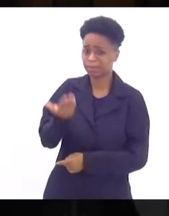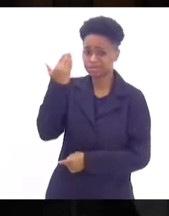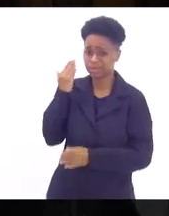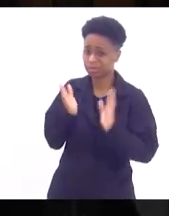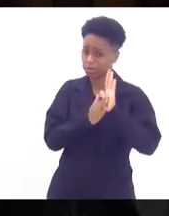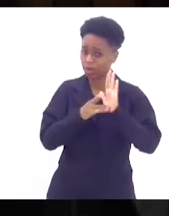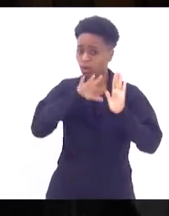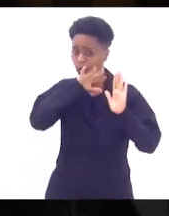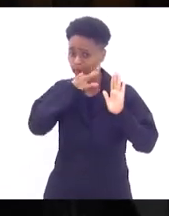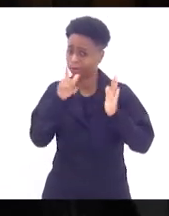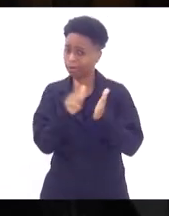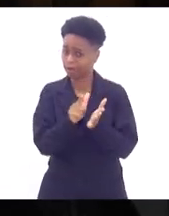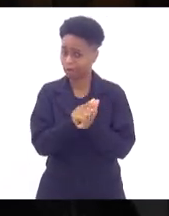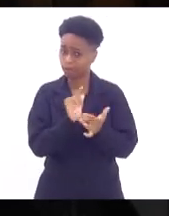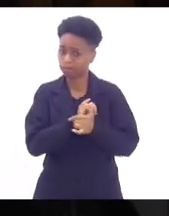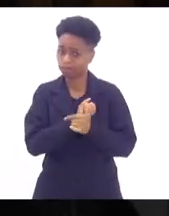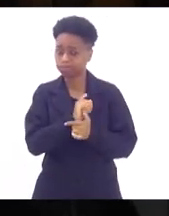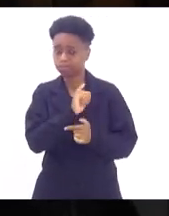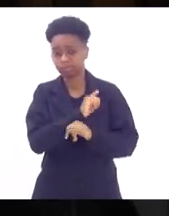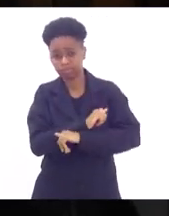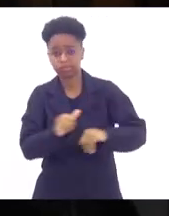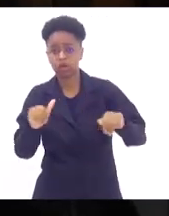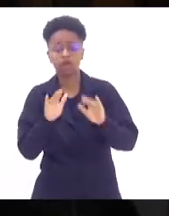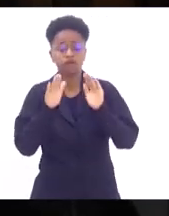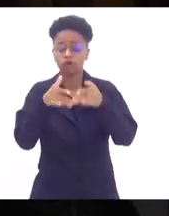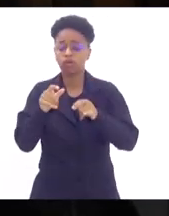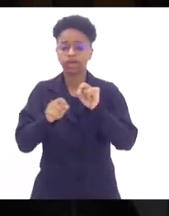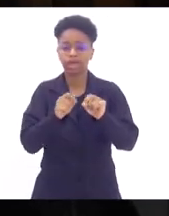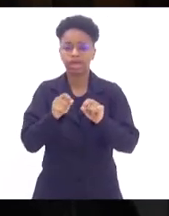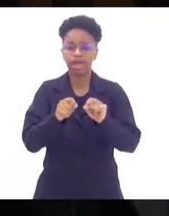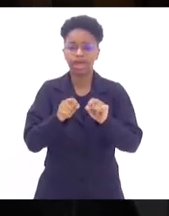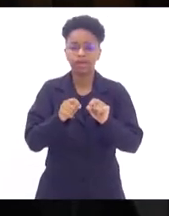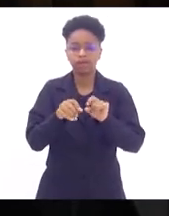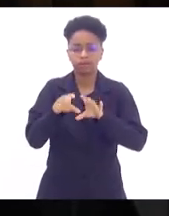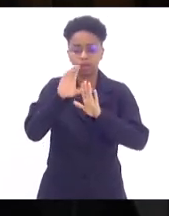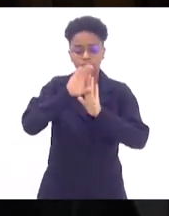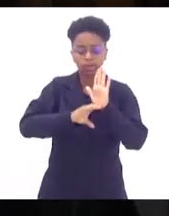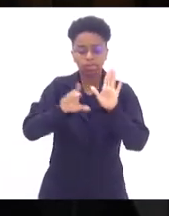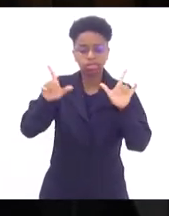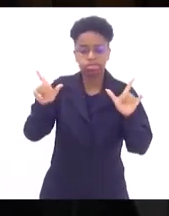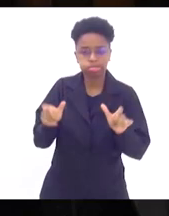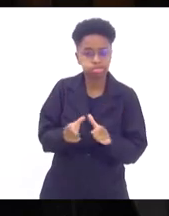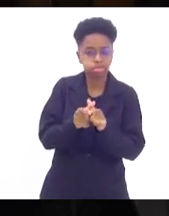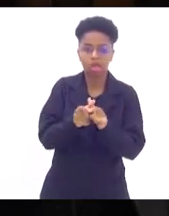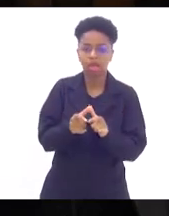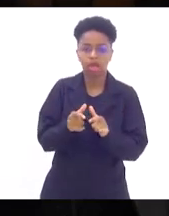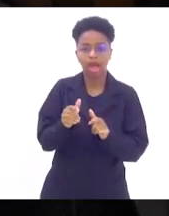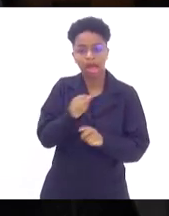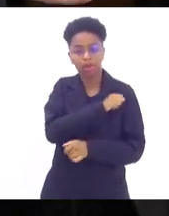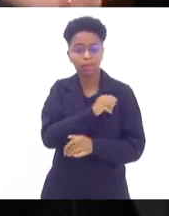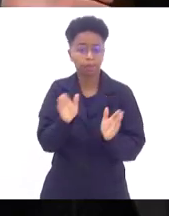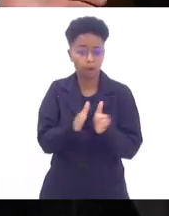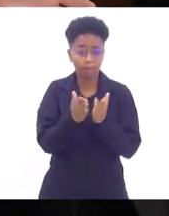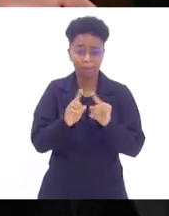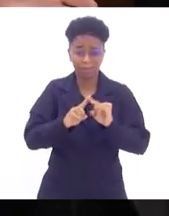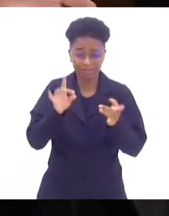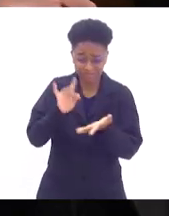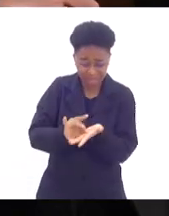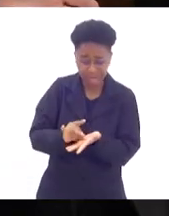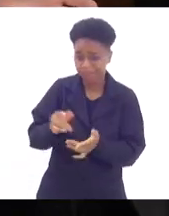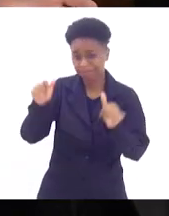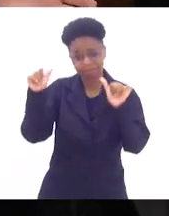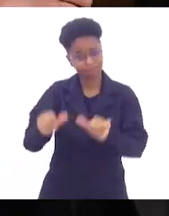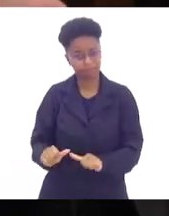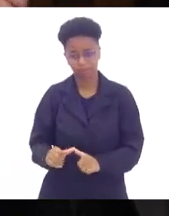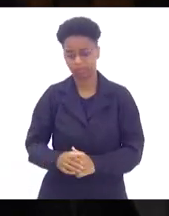ruim no papel voltada para empobrecer a formação dos nossos jovens mais pobres e que na prática ficou pior ainda